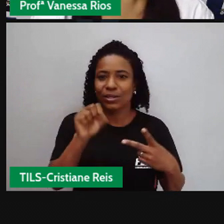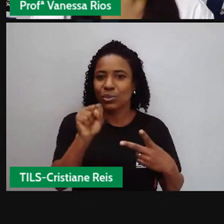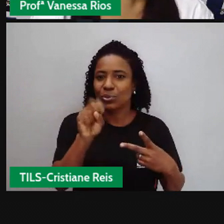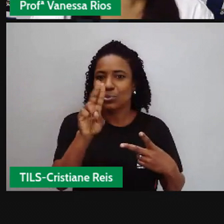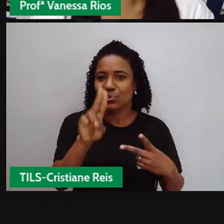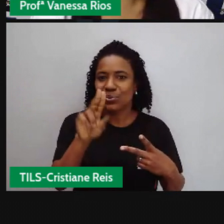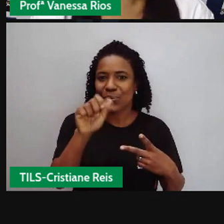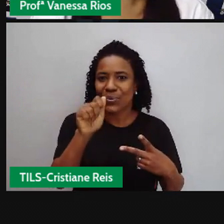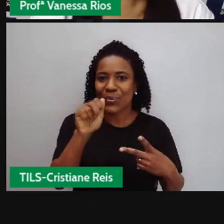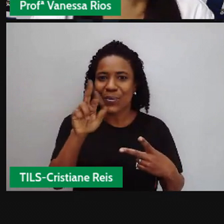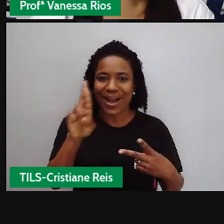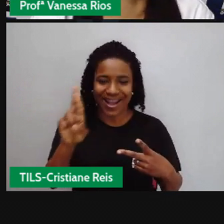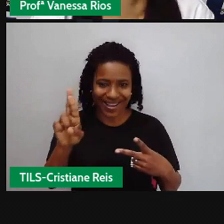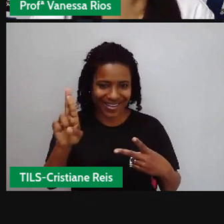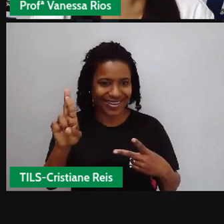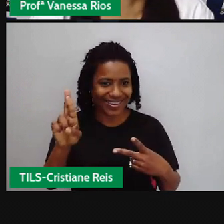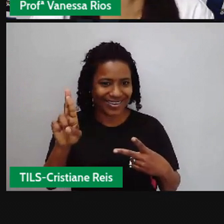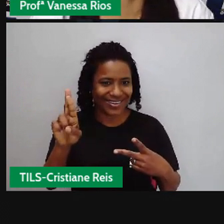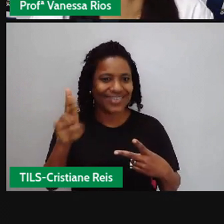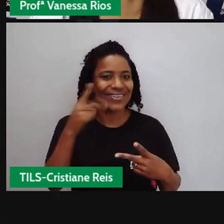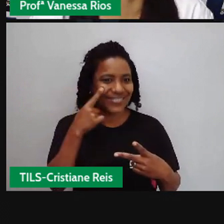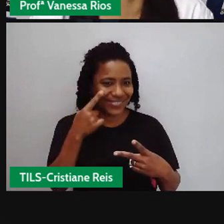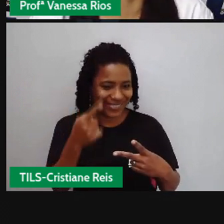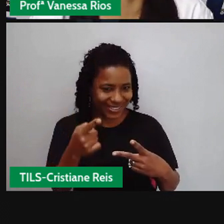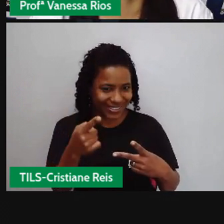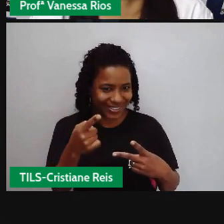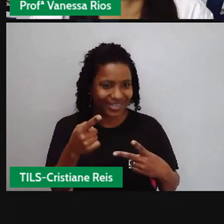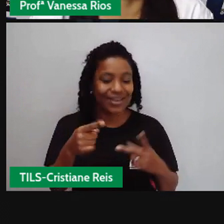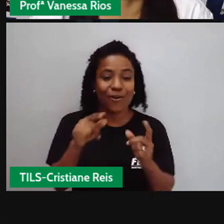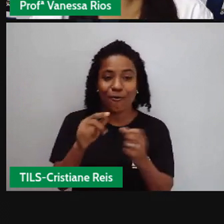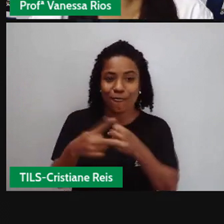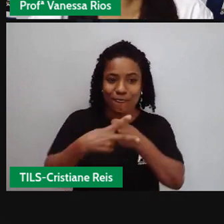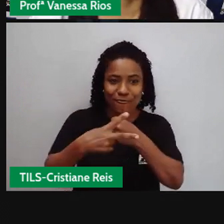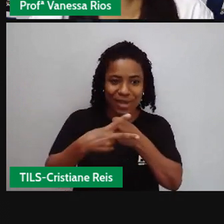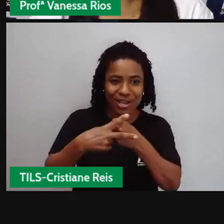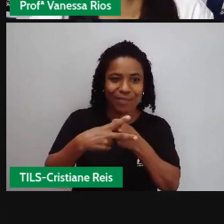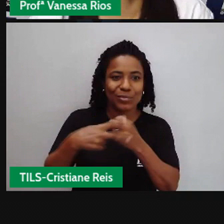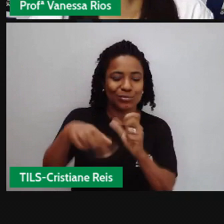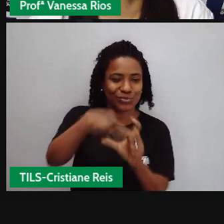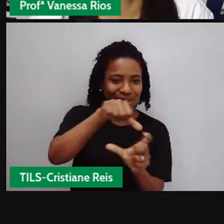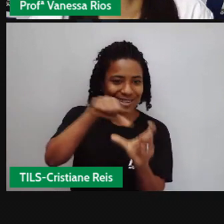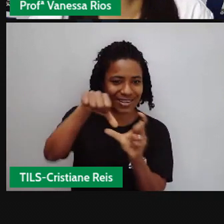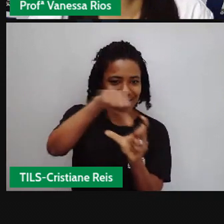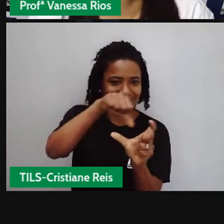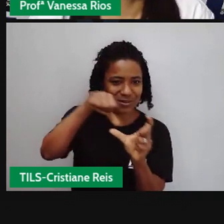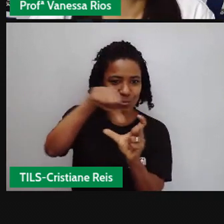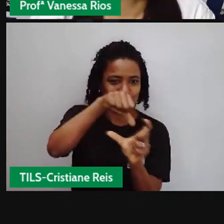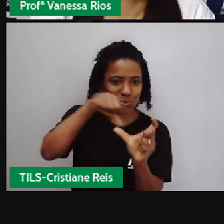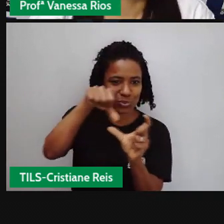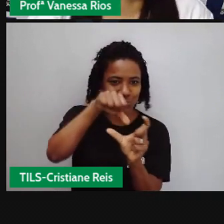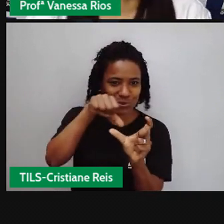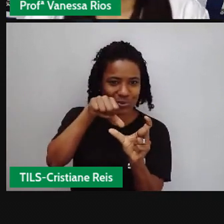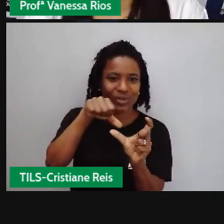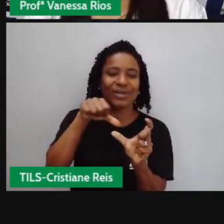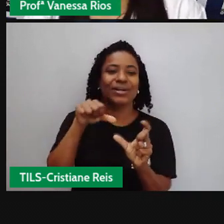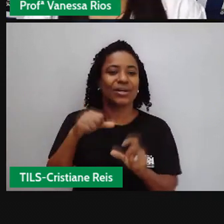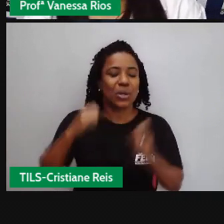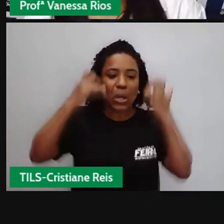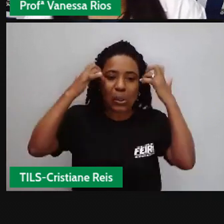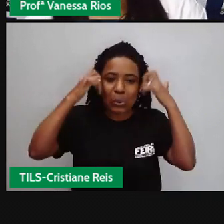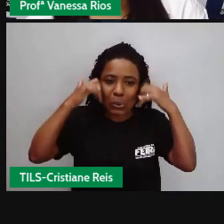verbo. Suamos muito quando jogamos bola. Olha só outro exemplo. Sortir